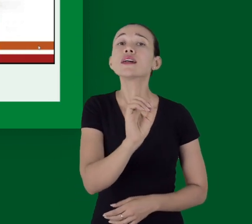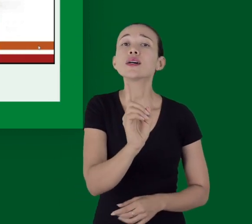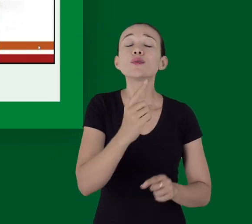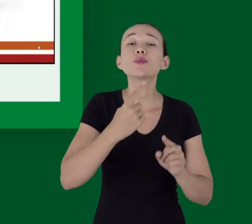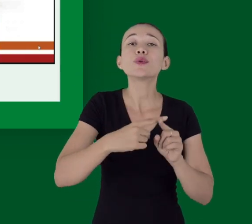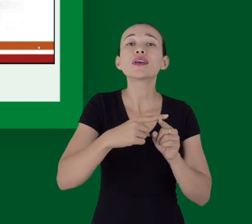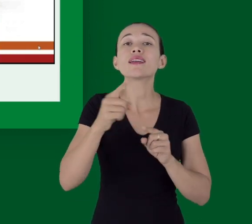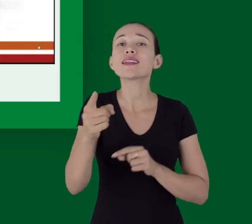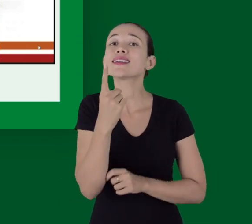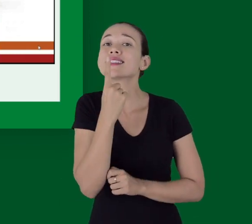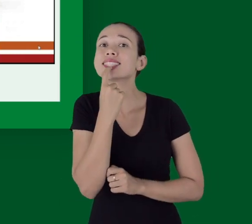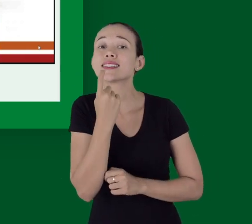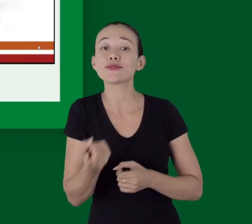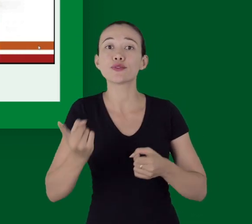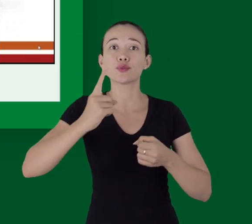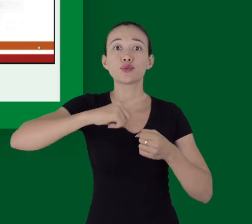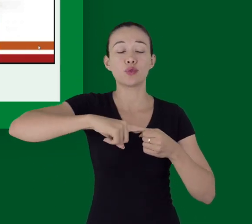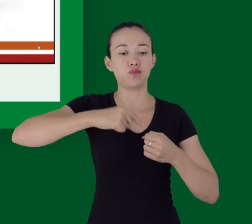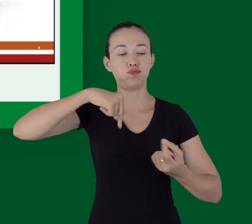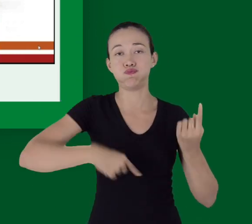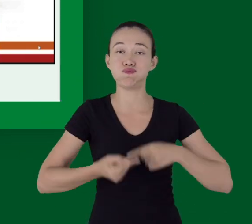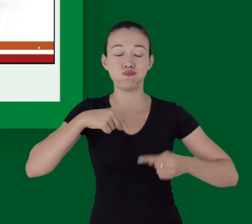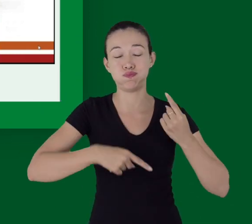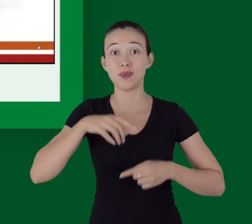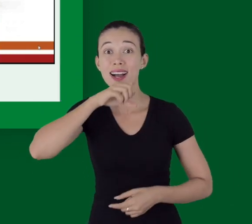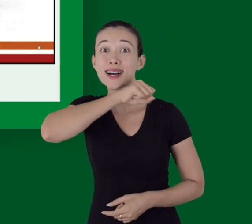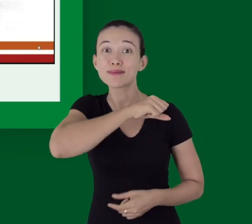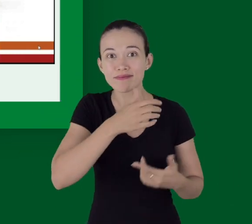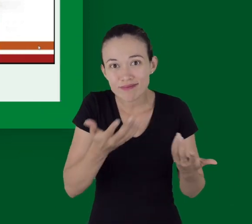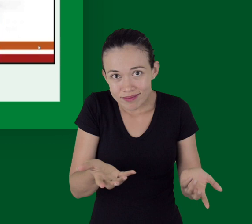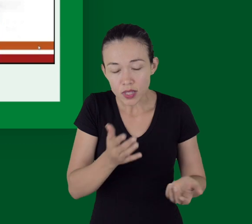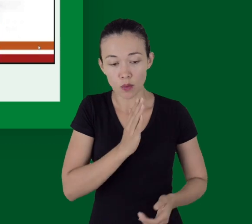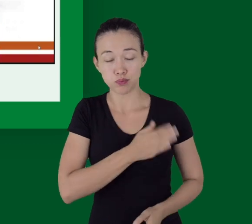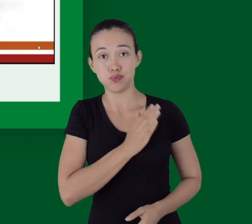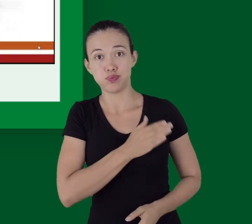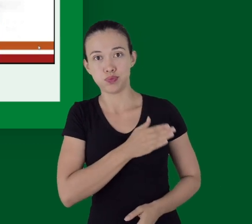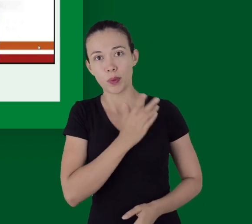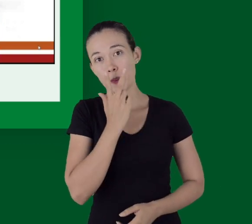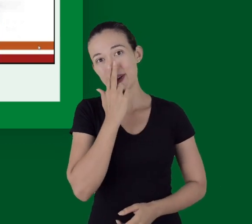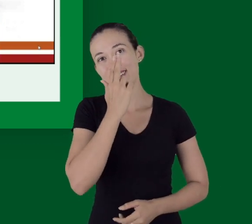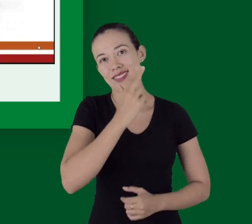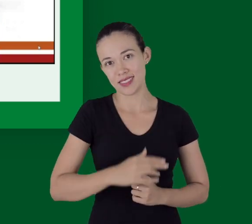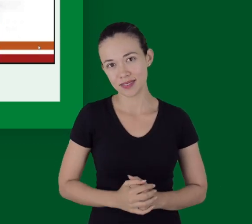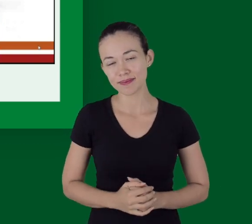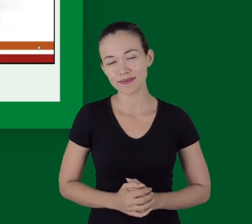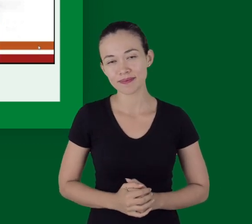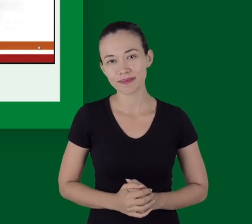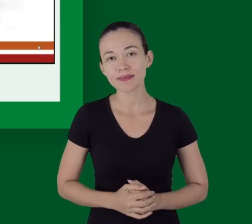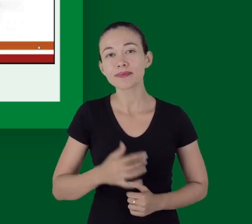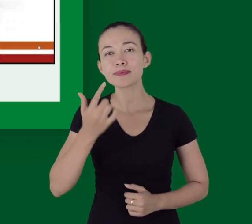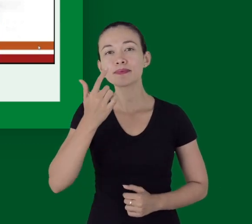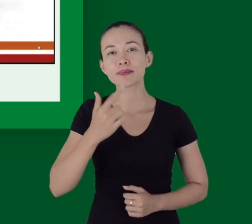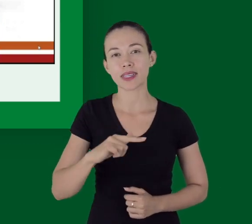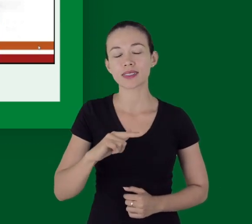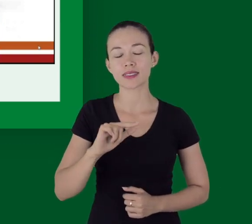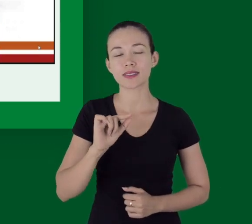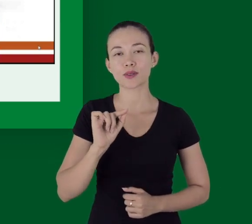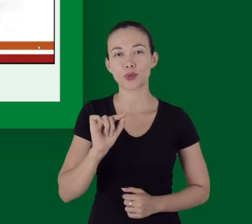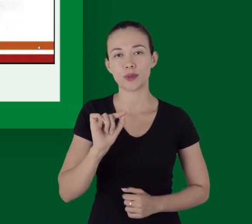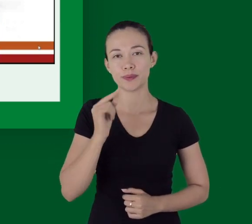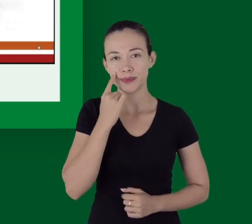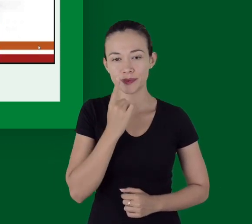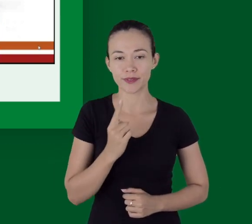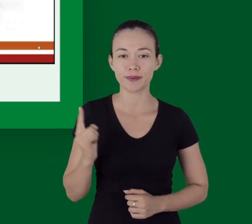de reperfusão, ela dura segundos, nem dá tempo às vezes de fazer eletro, você vê ali no monitor só, E outro critério seria o laboratorial, que é o